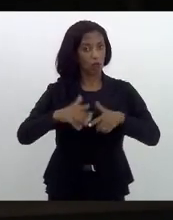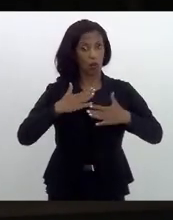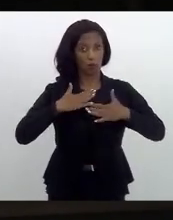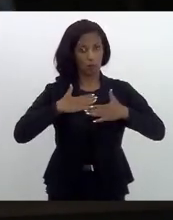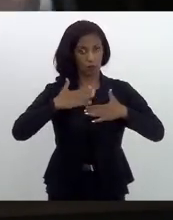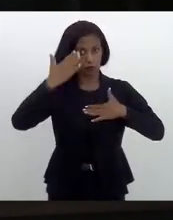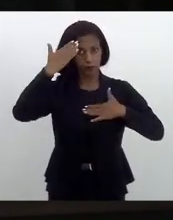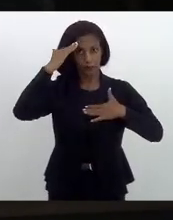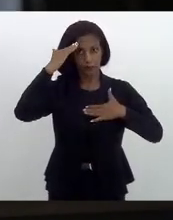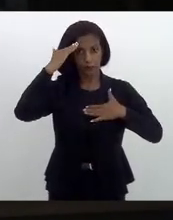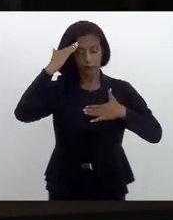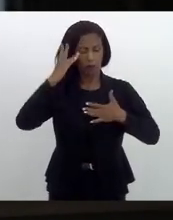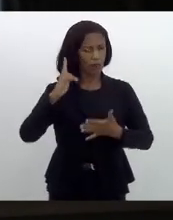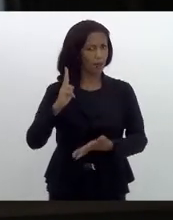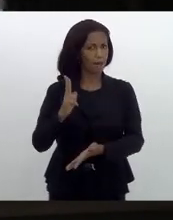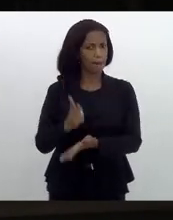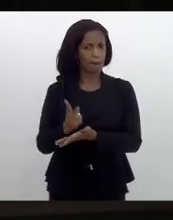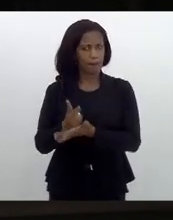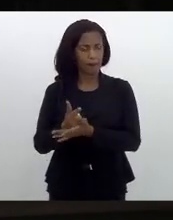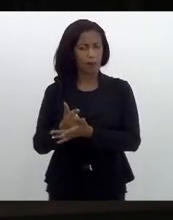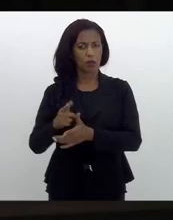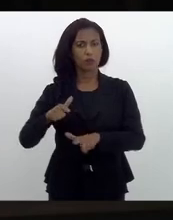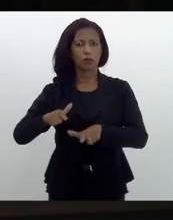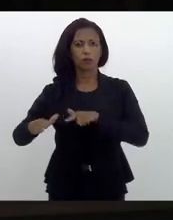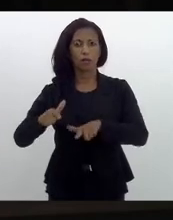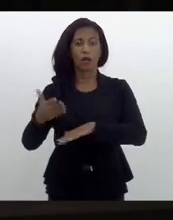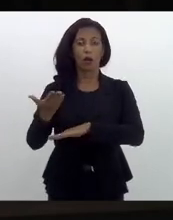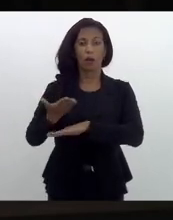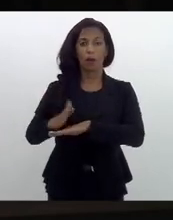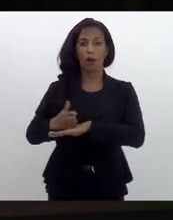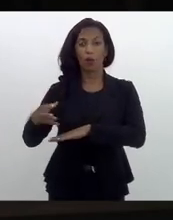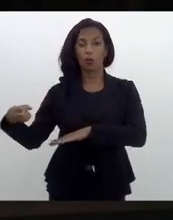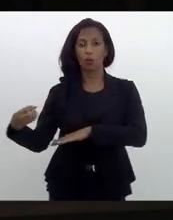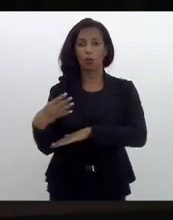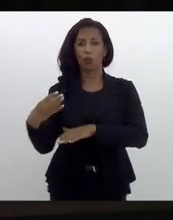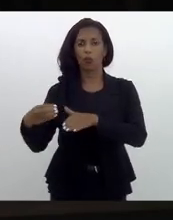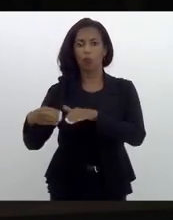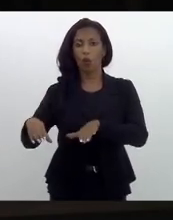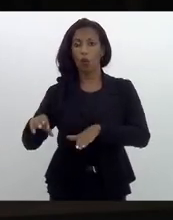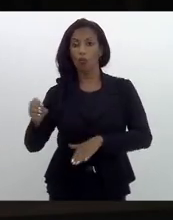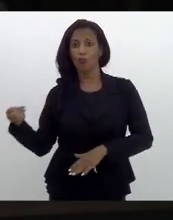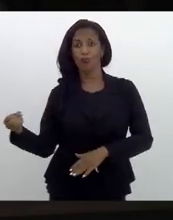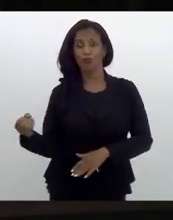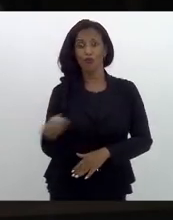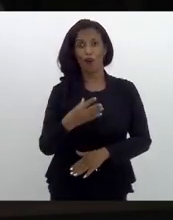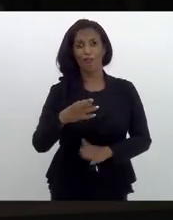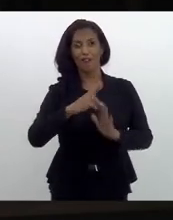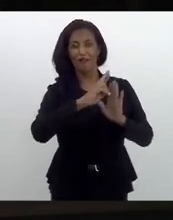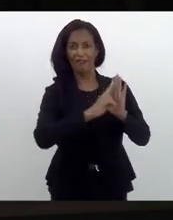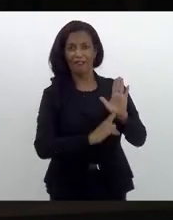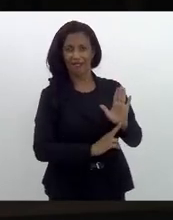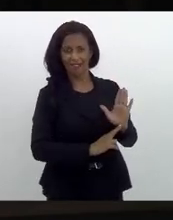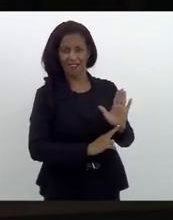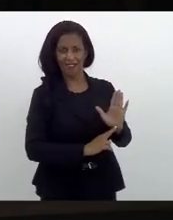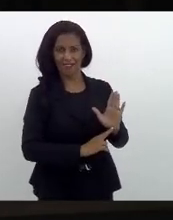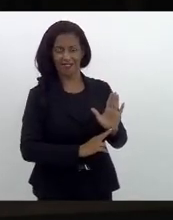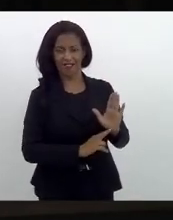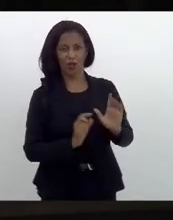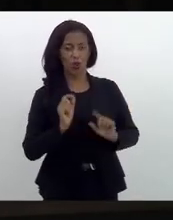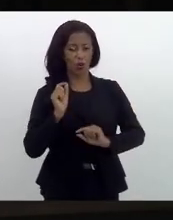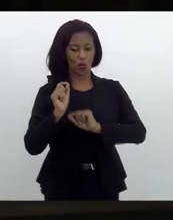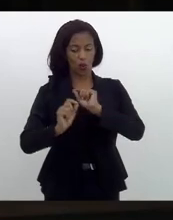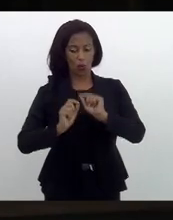entendimento, ainda que servidor, ao praticar o novo concurso, novas regras. O que ele vai